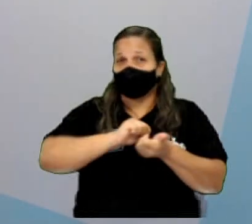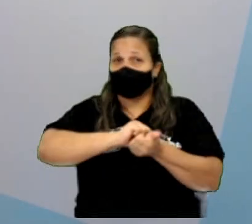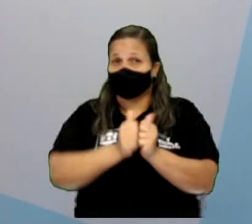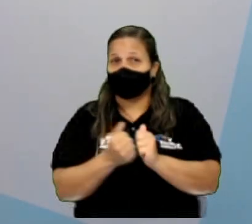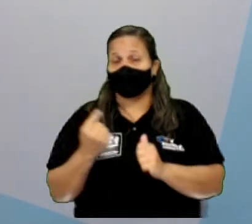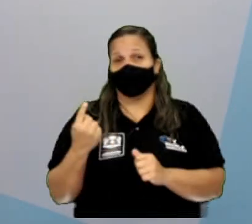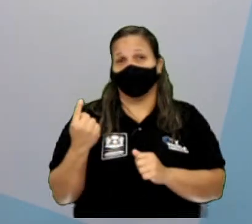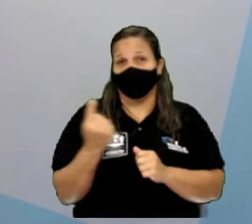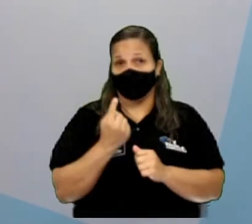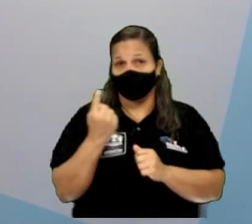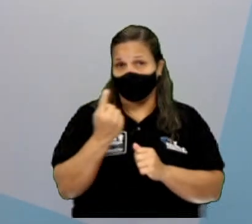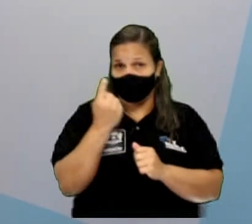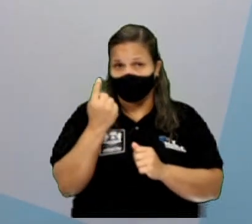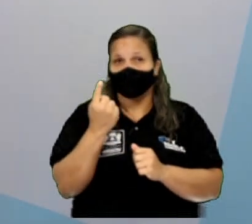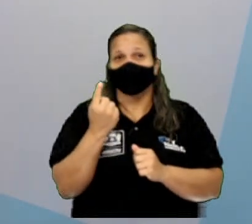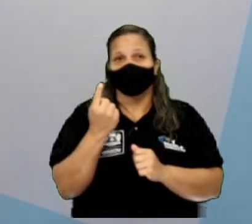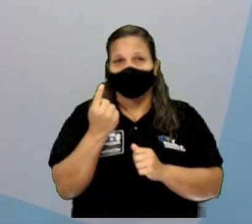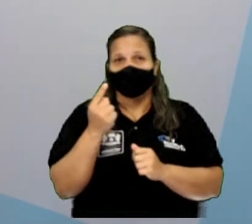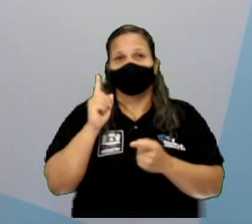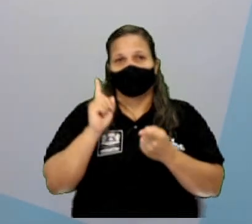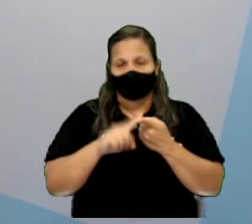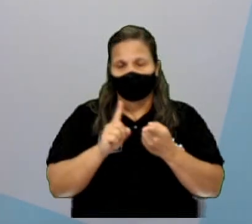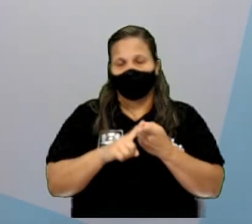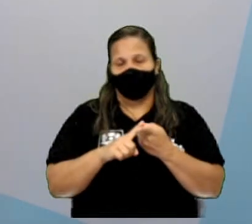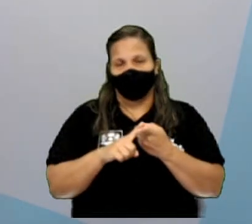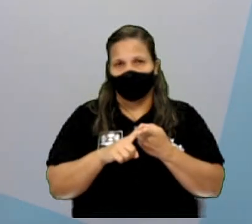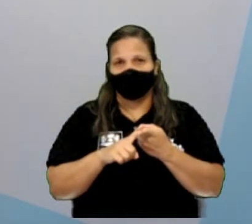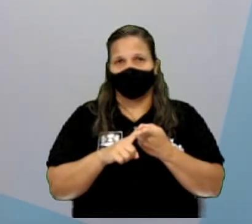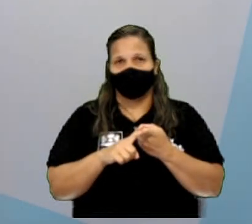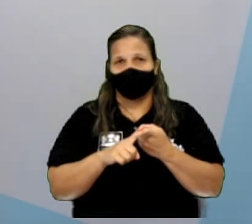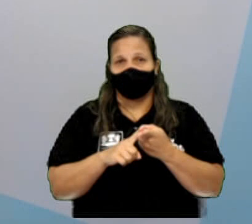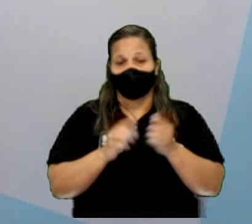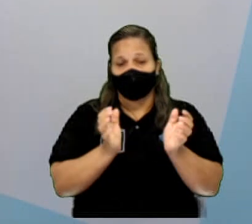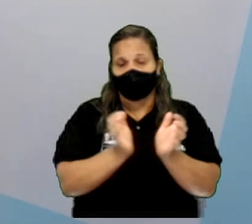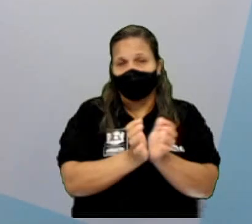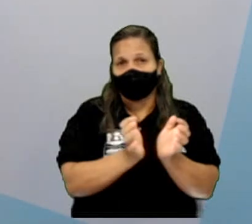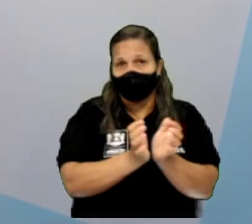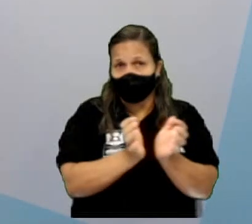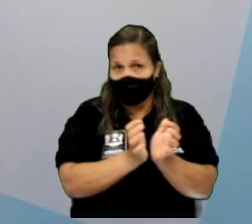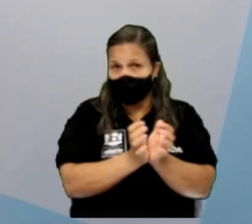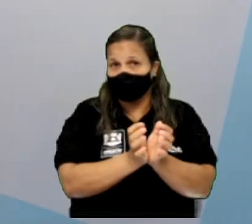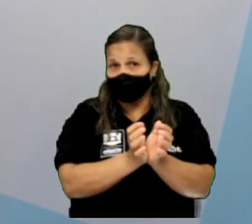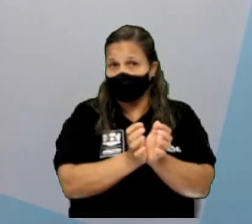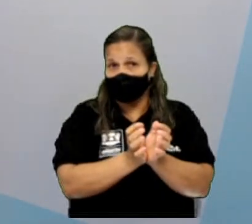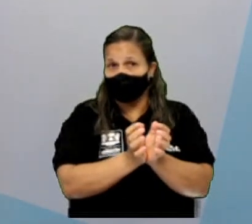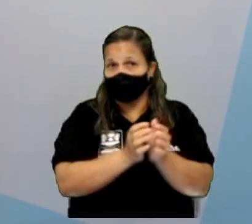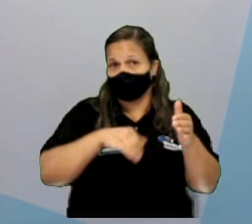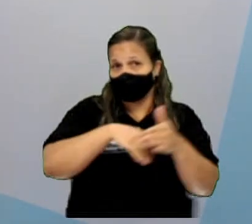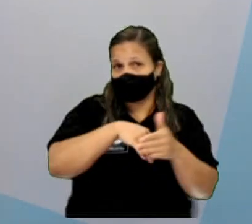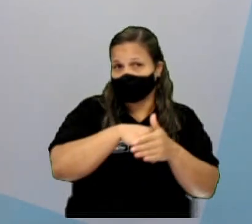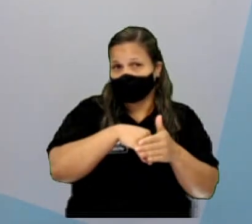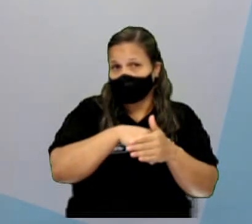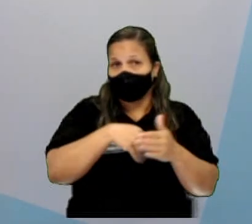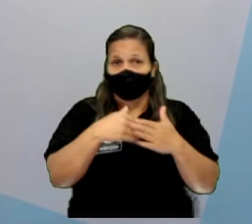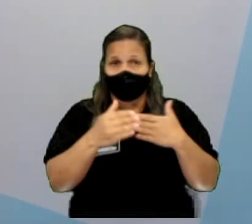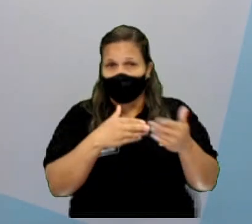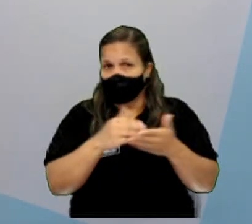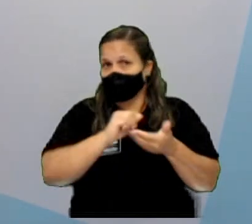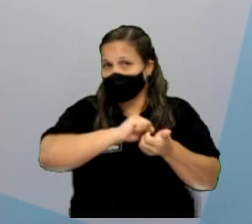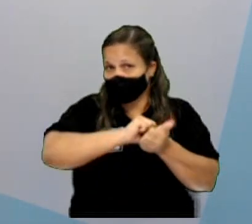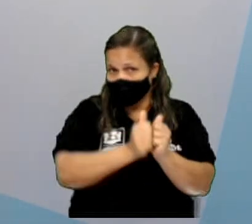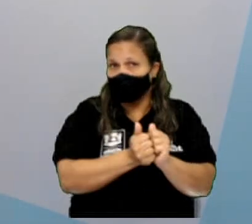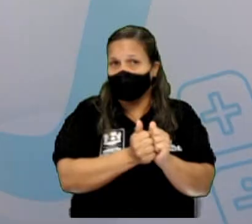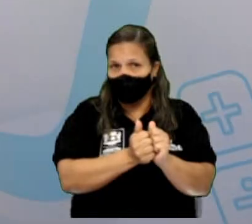interação com os adversários também. Porém, nos esportes coletivos de invasão, esses aspectos táticos e técnicos,